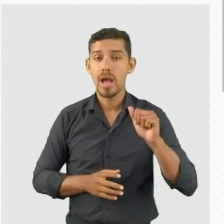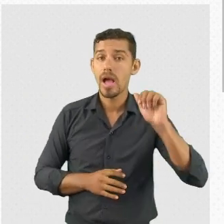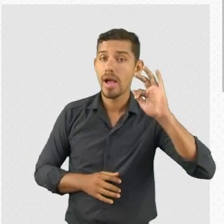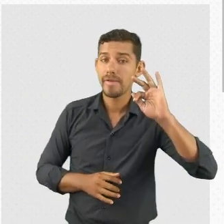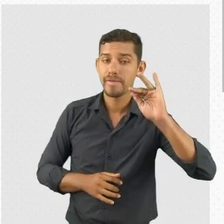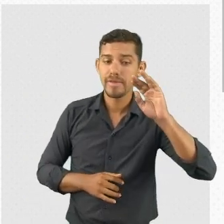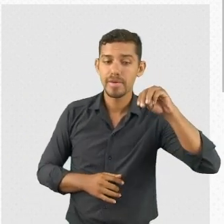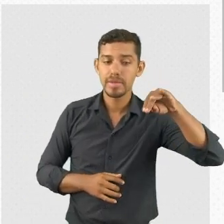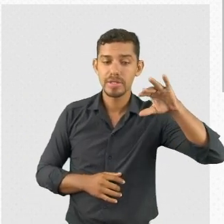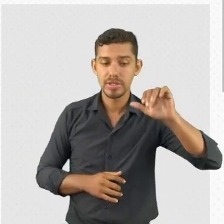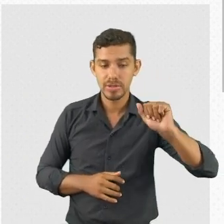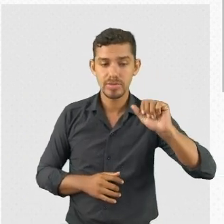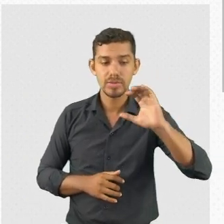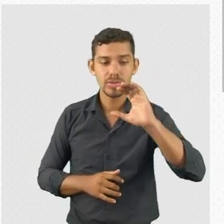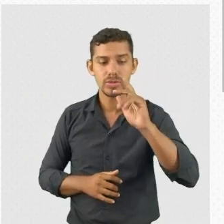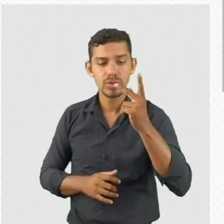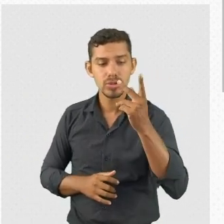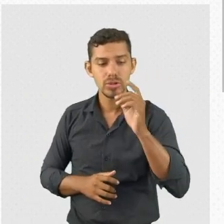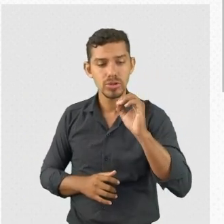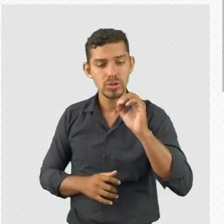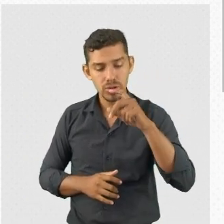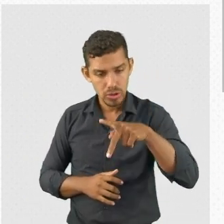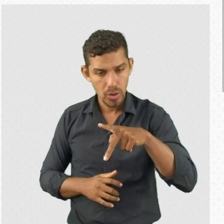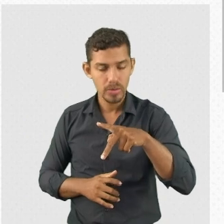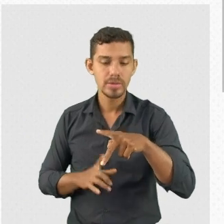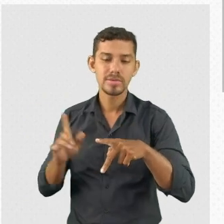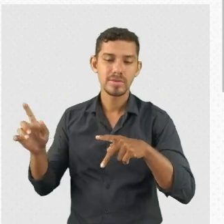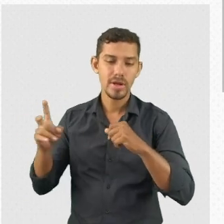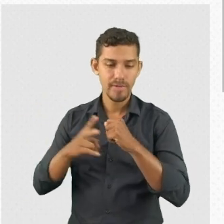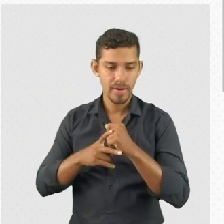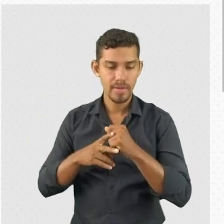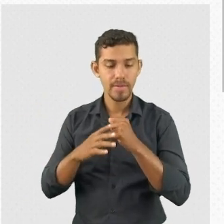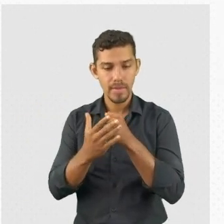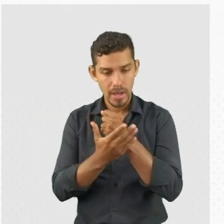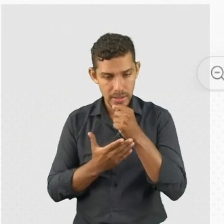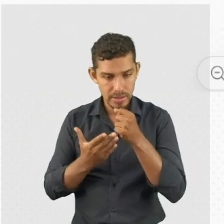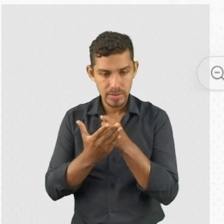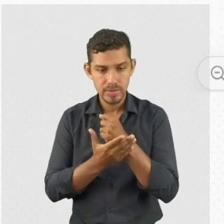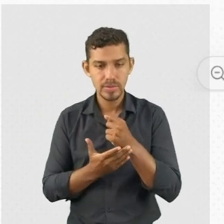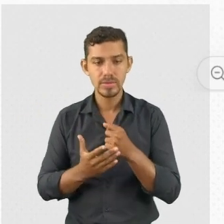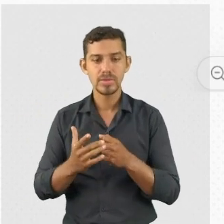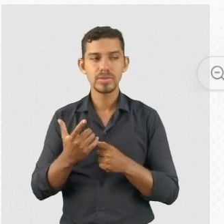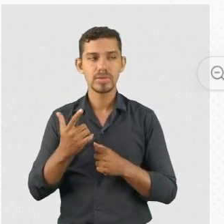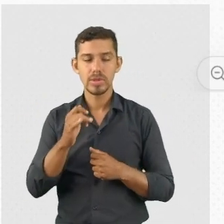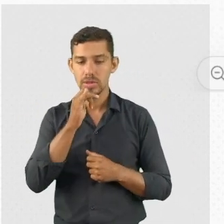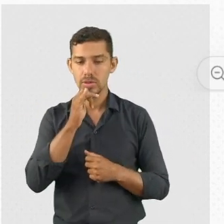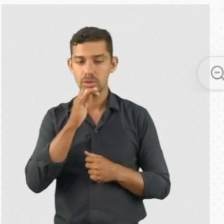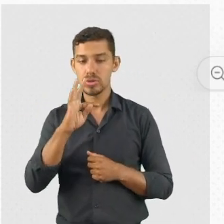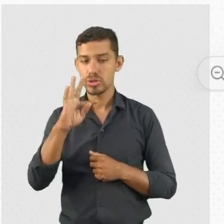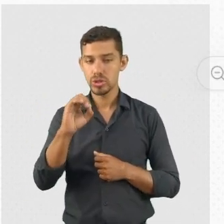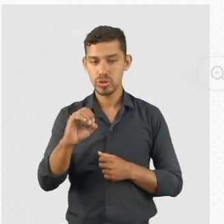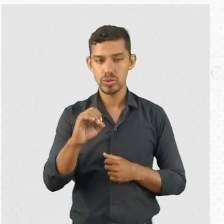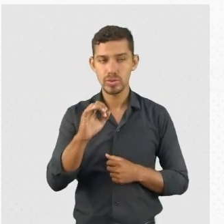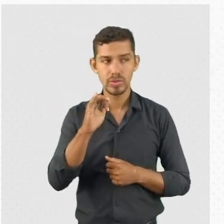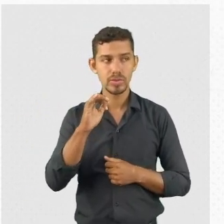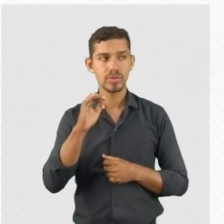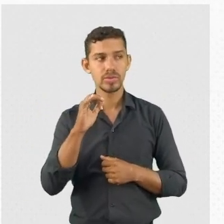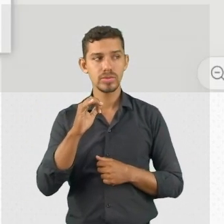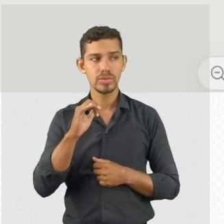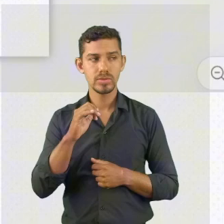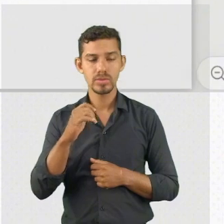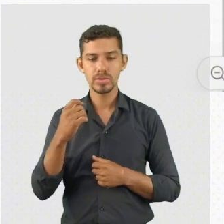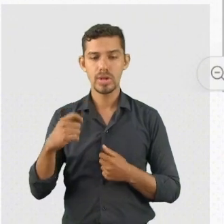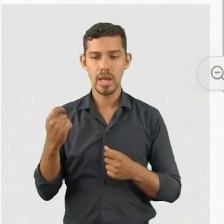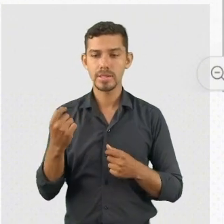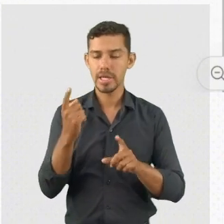afirmativa? Chop, que é esse verbo na forma básica, sem o to. O to serve para fazer